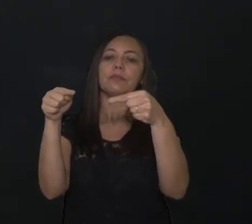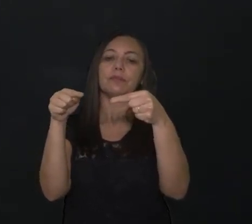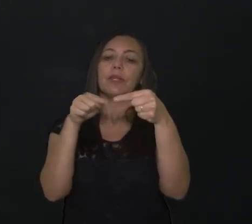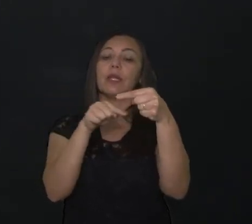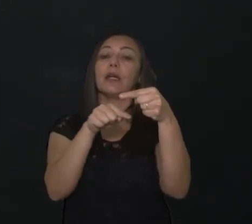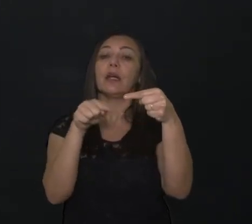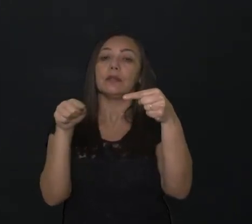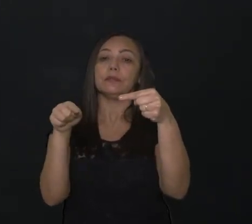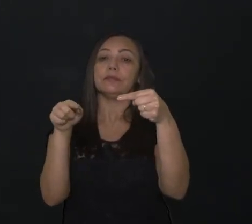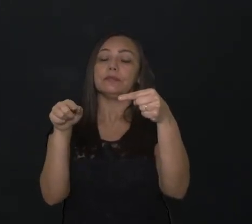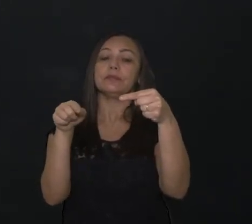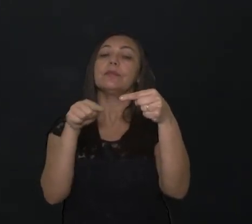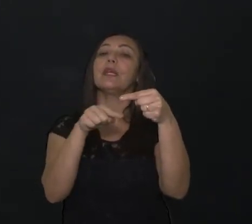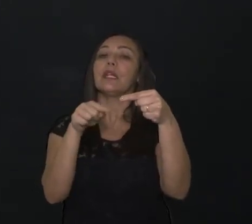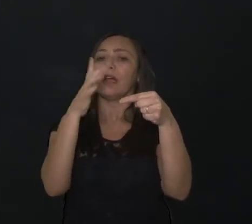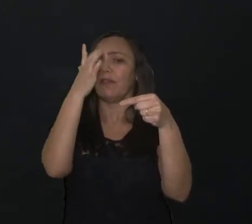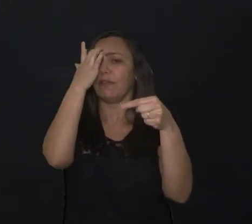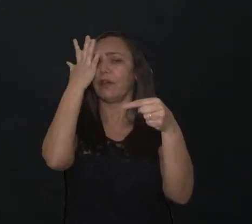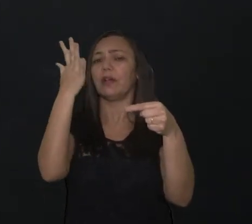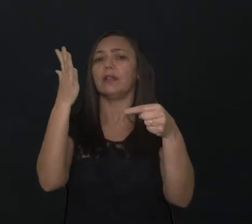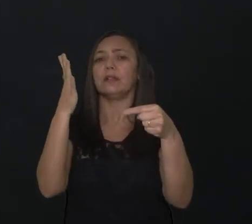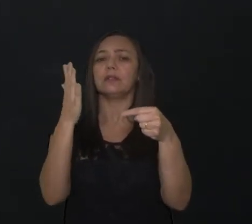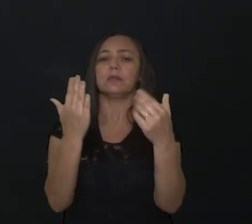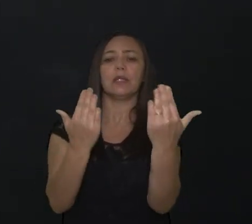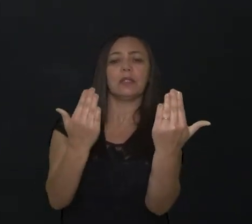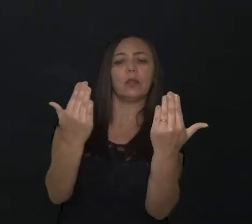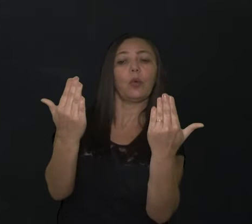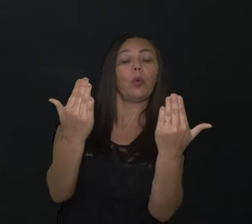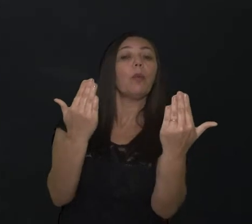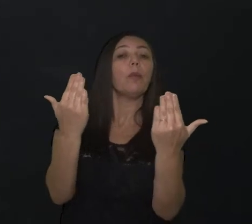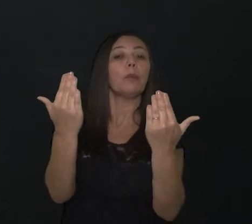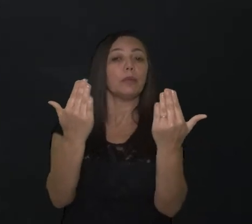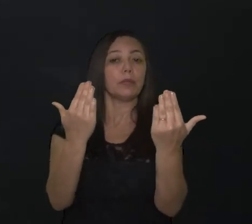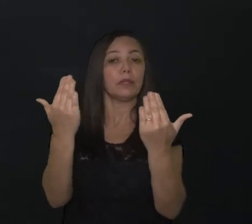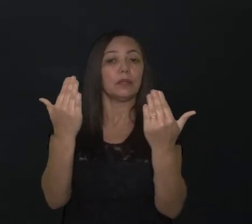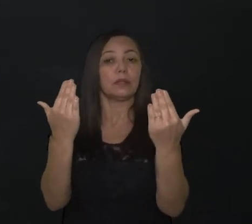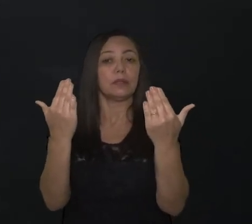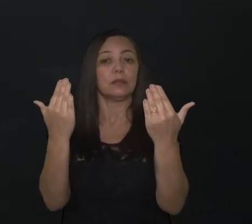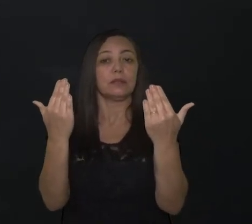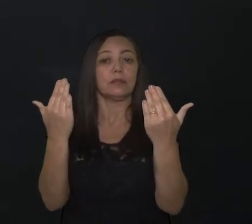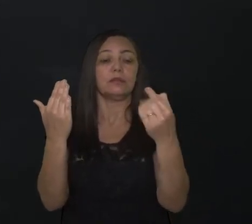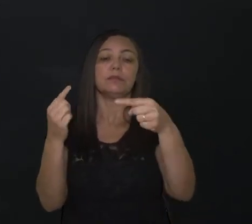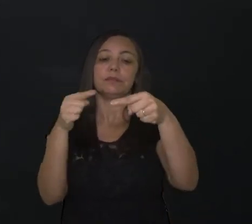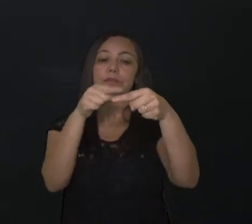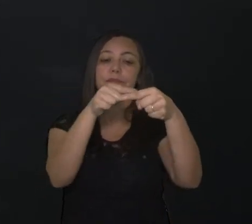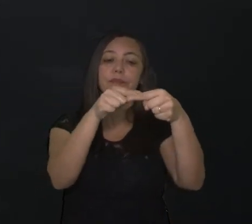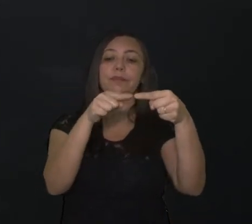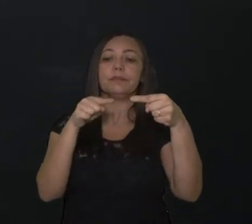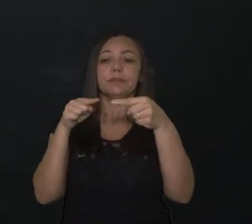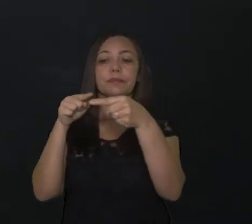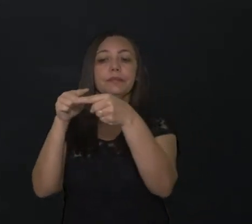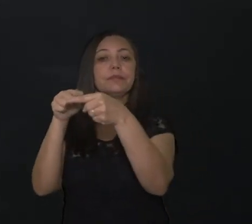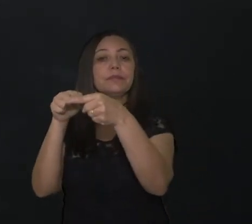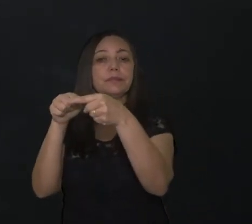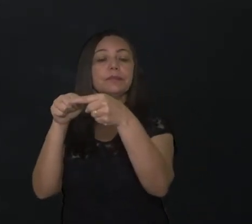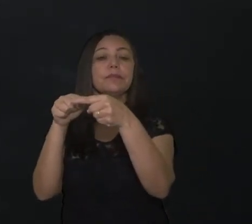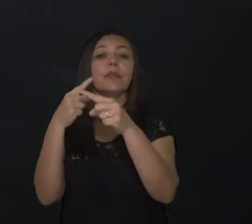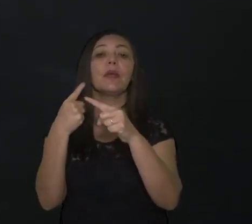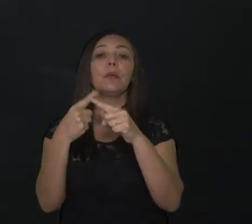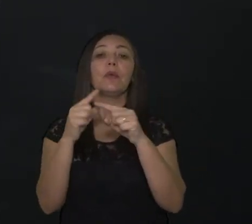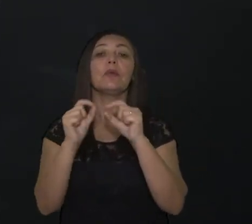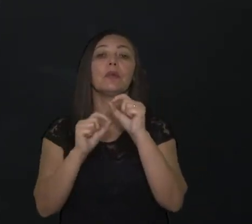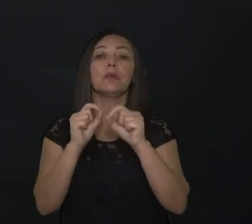iguais, fica muito mais fácil de nós fazermos a comparação entre essas frações. Por